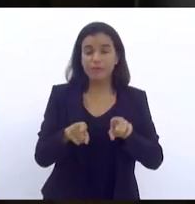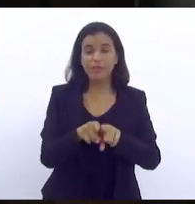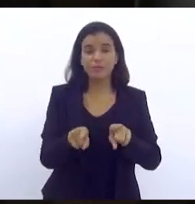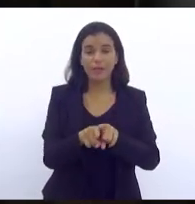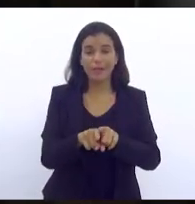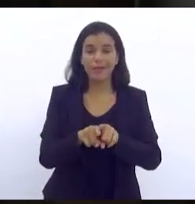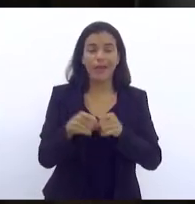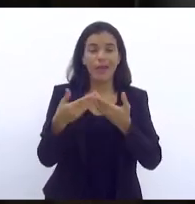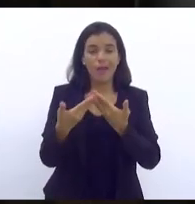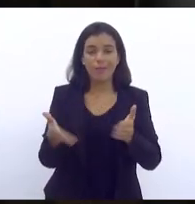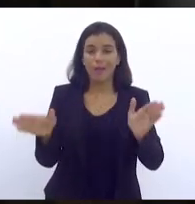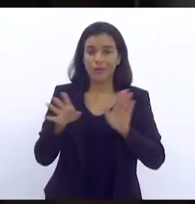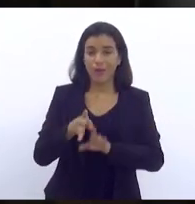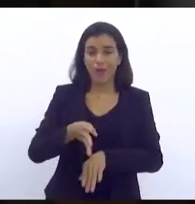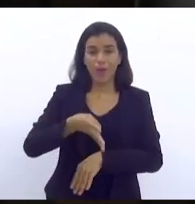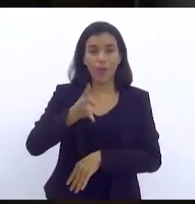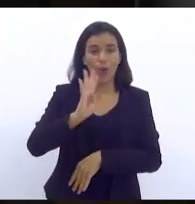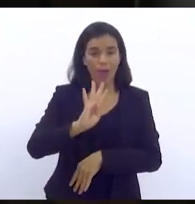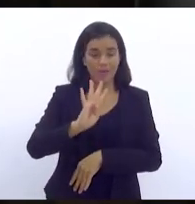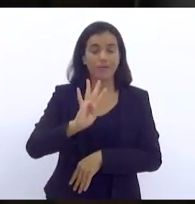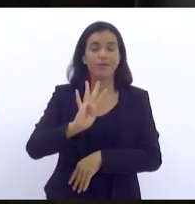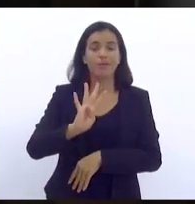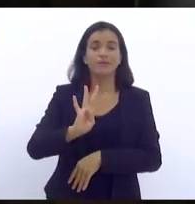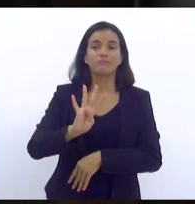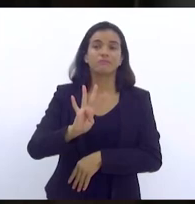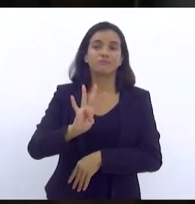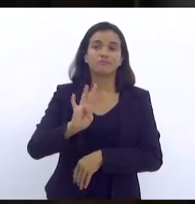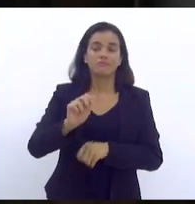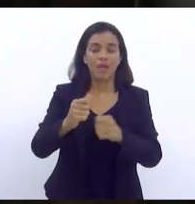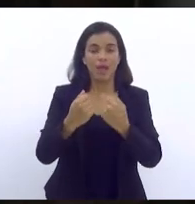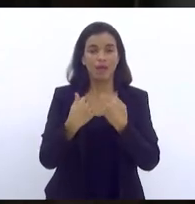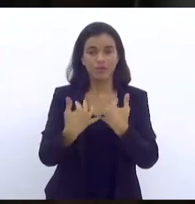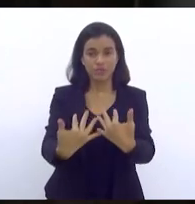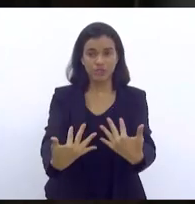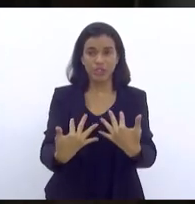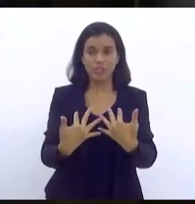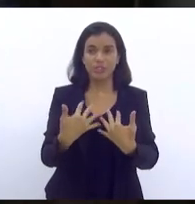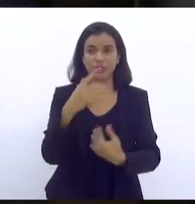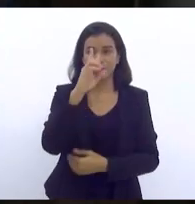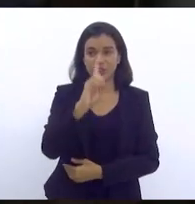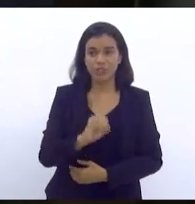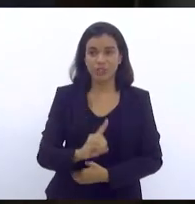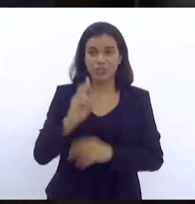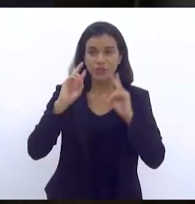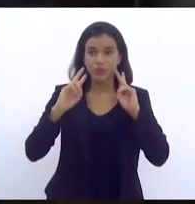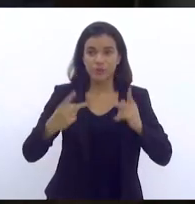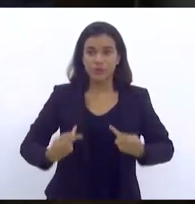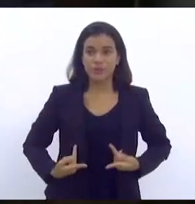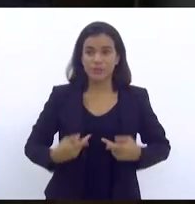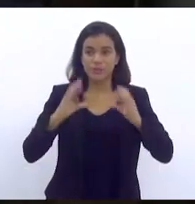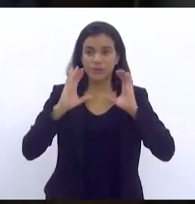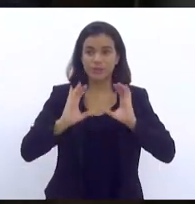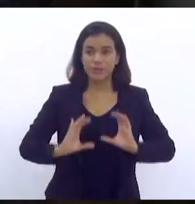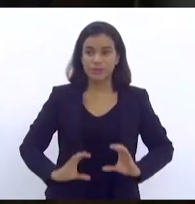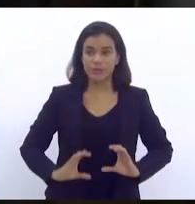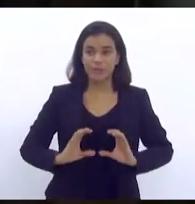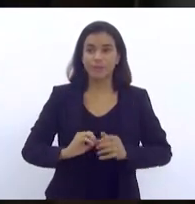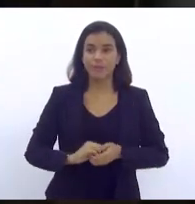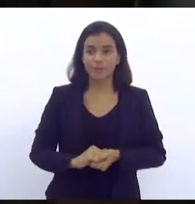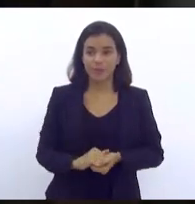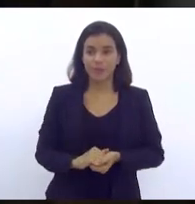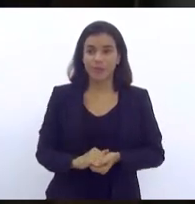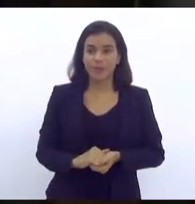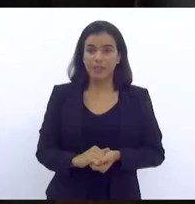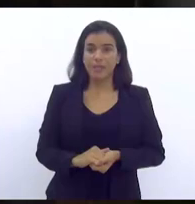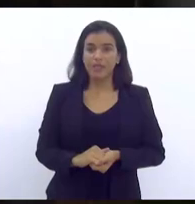da quarta audiência pública da comissão de defesa dos direitos humanos e cidadania da casa por hora ainda não temos